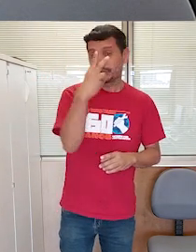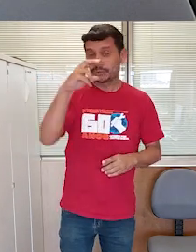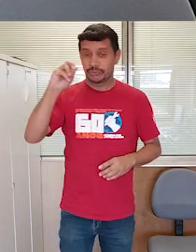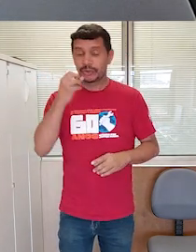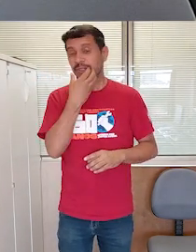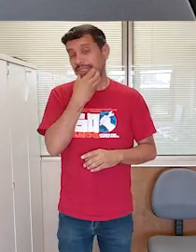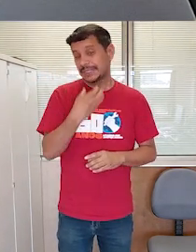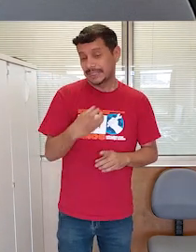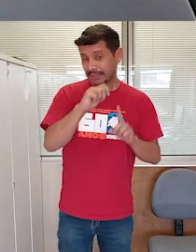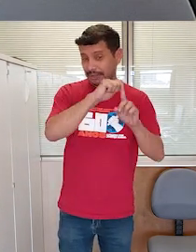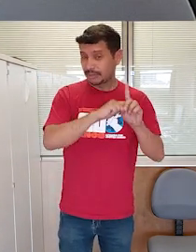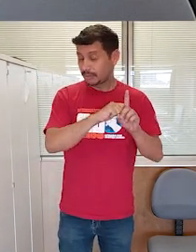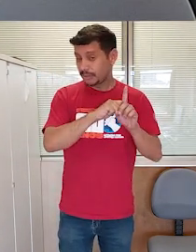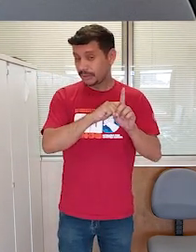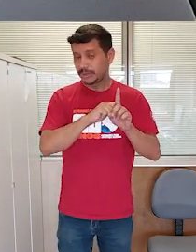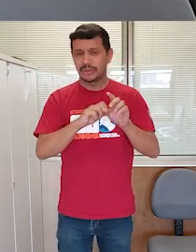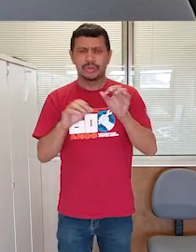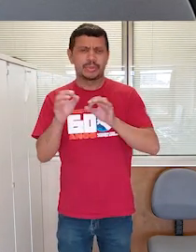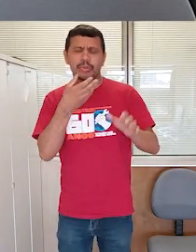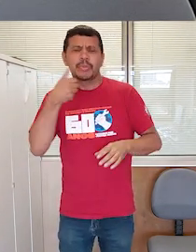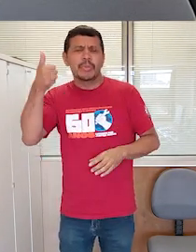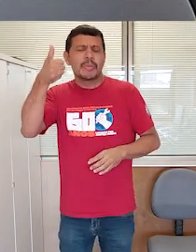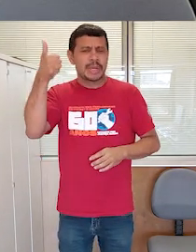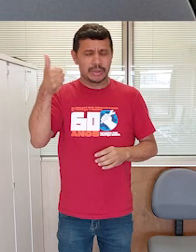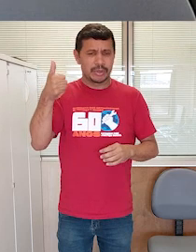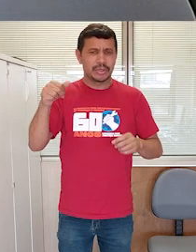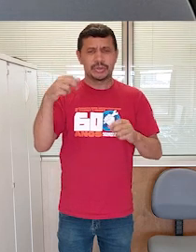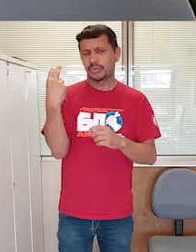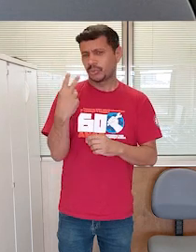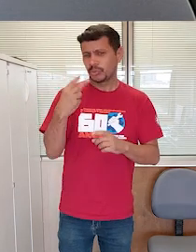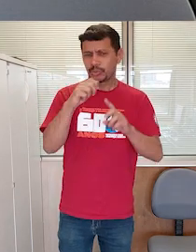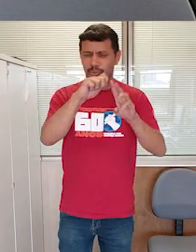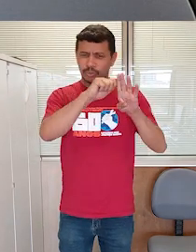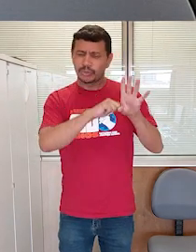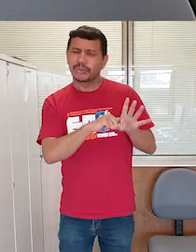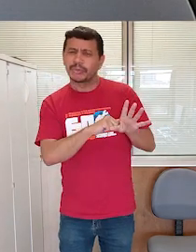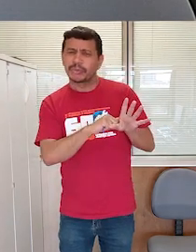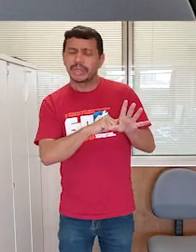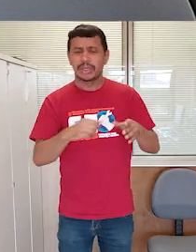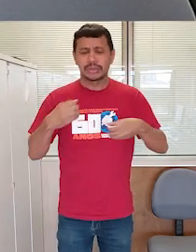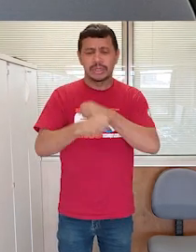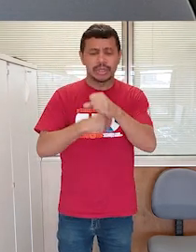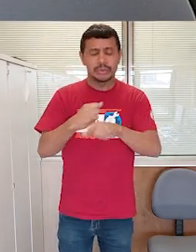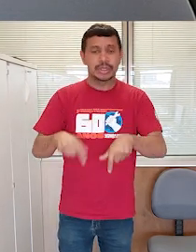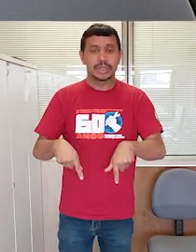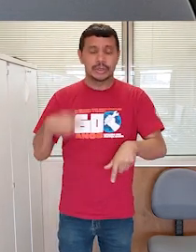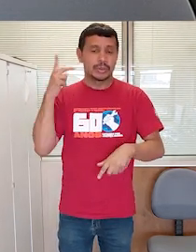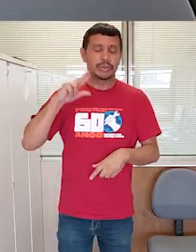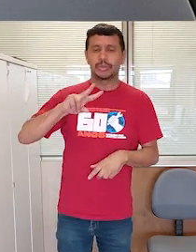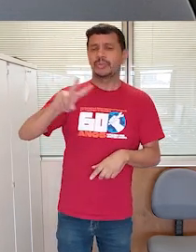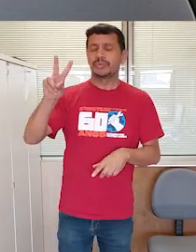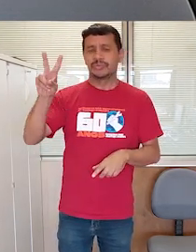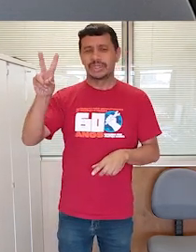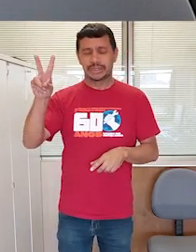das melhores propostas que apareceram em todas as categorias no segundo semestre desse ano. É uma campanha